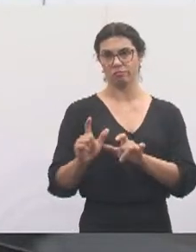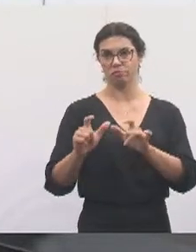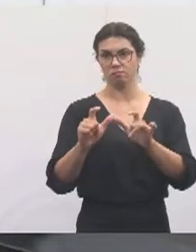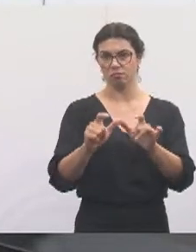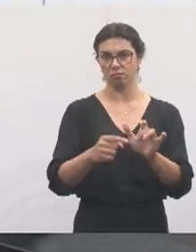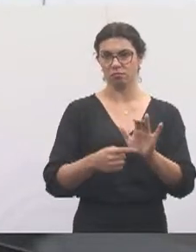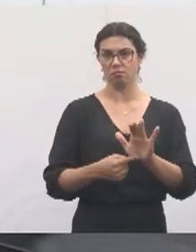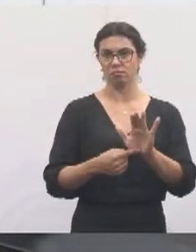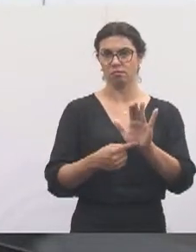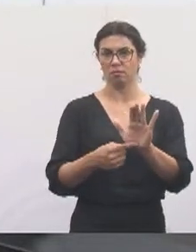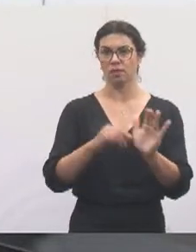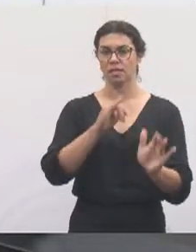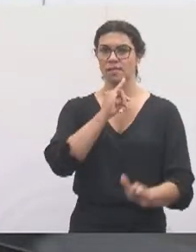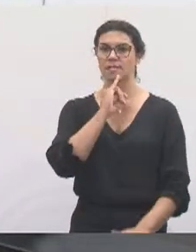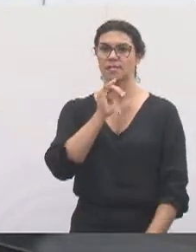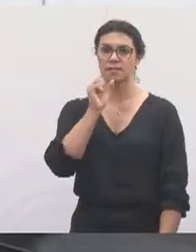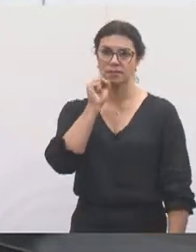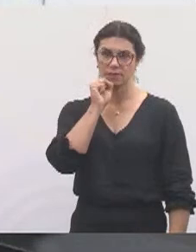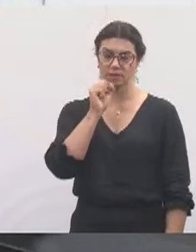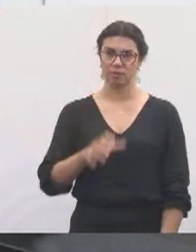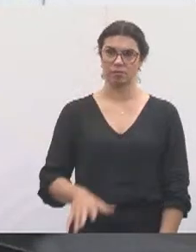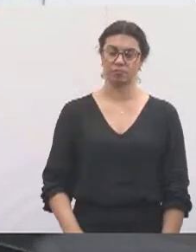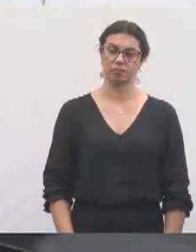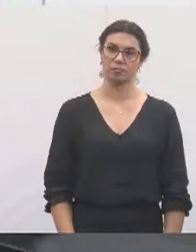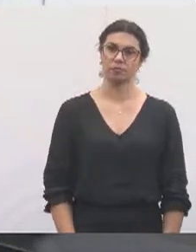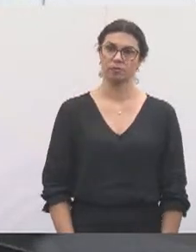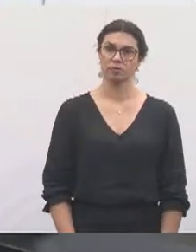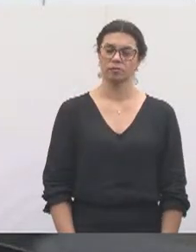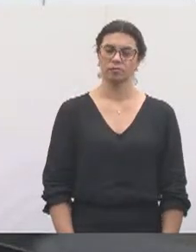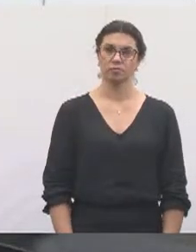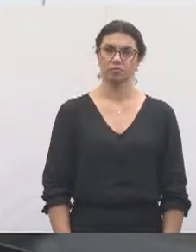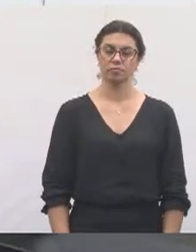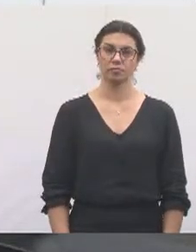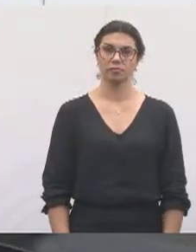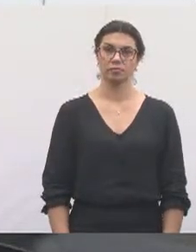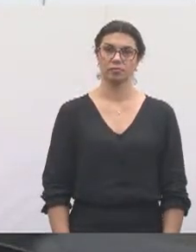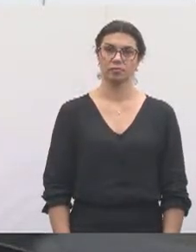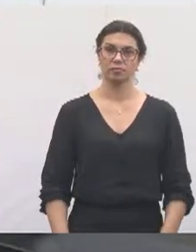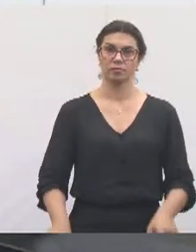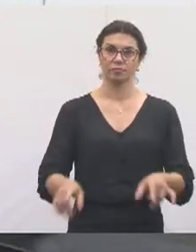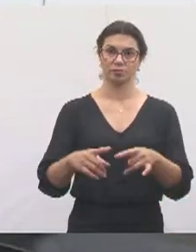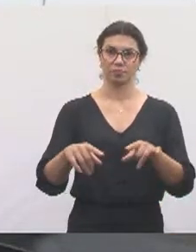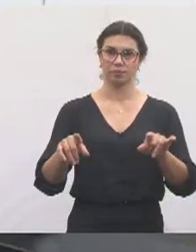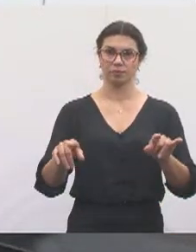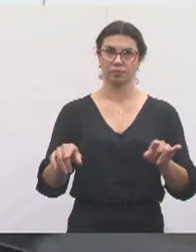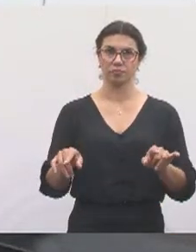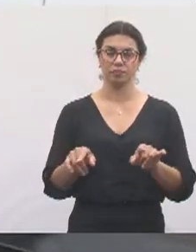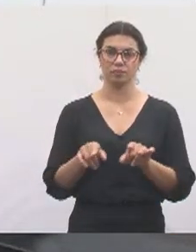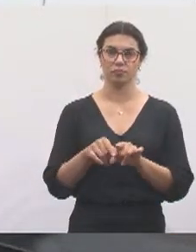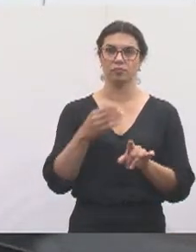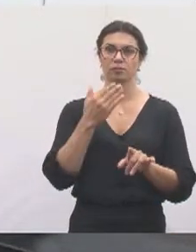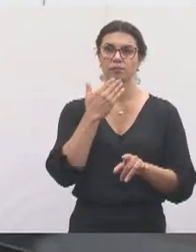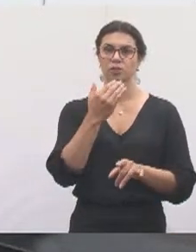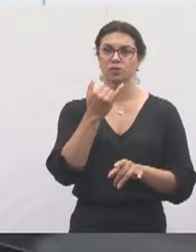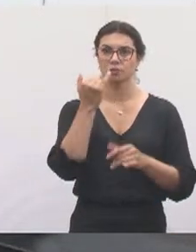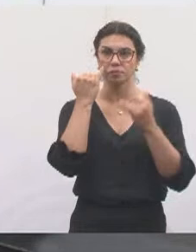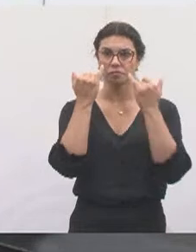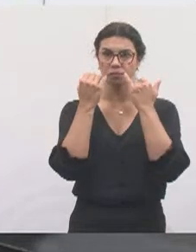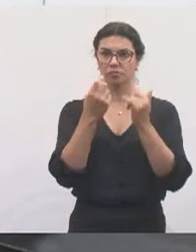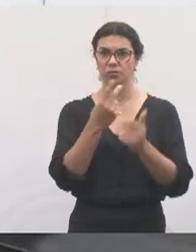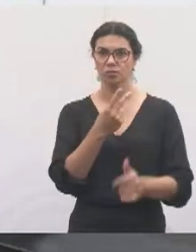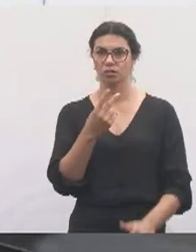anexo respeitosamente zair José de Santana ao gabinete do prefeito assunto pedida de Formação